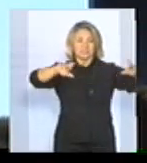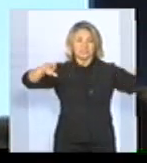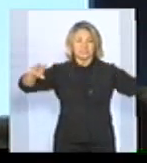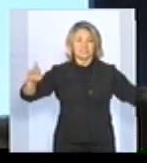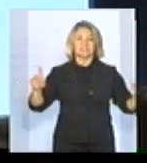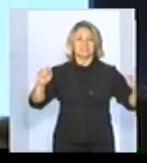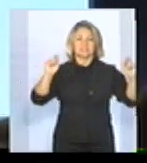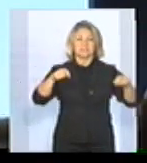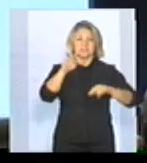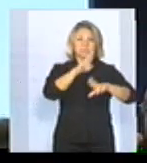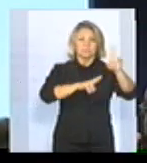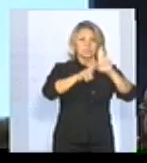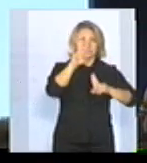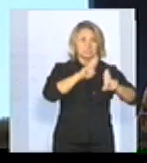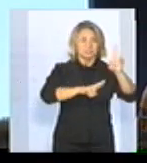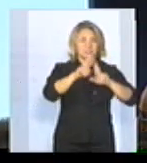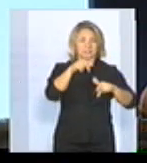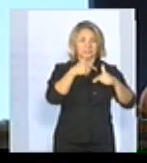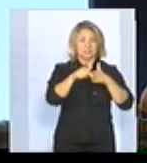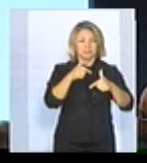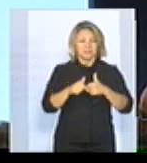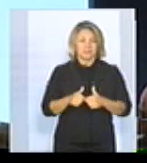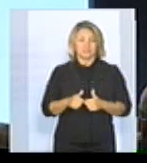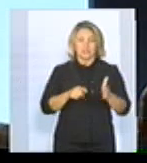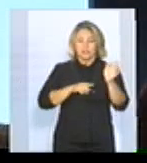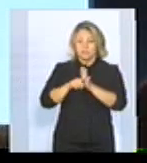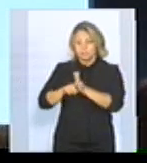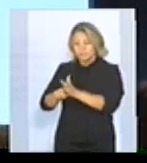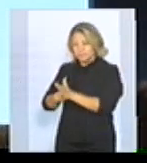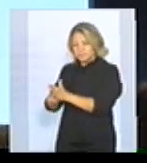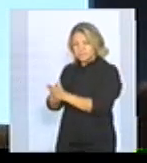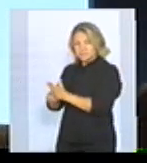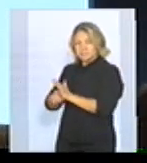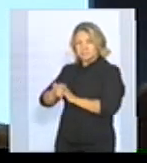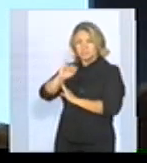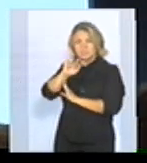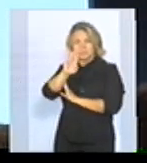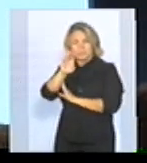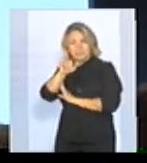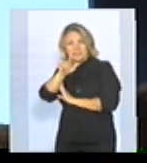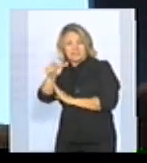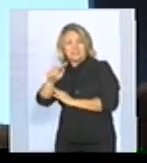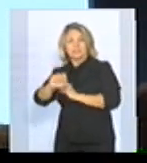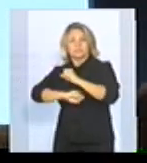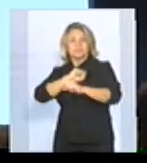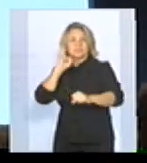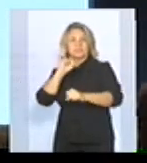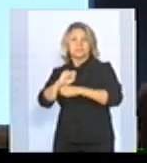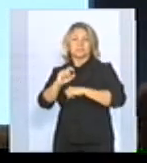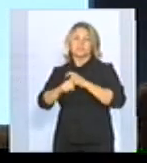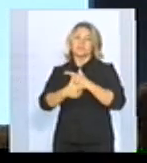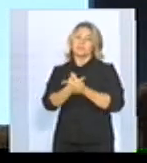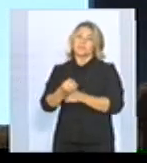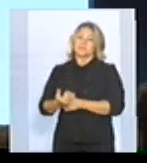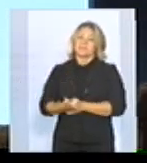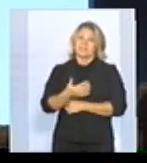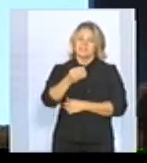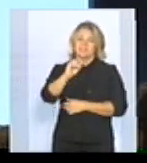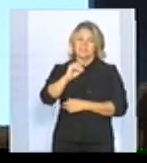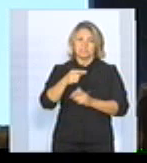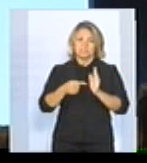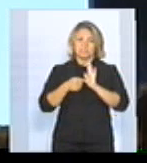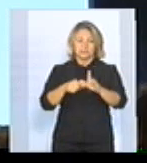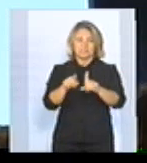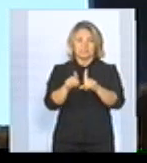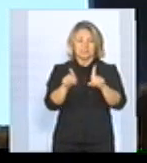possa utilizar o serviço. Numa pesquisa realizada pelo IDEC, em 2010, nós verificamos que, em geral, a URD era fornecida pela